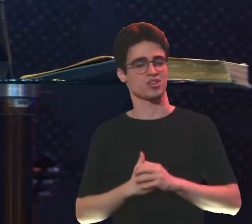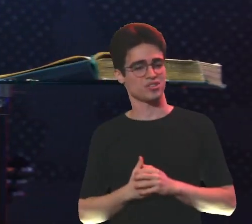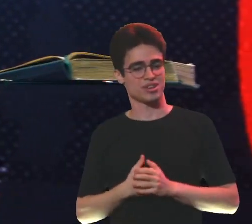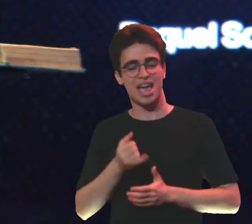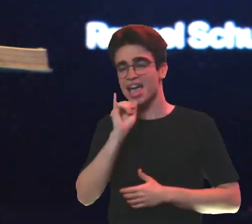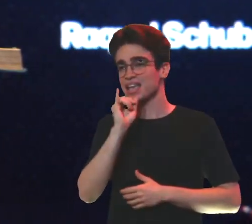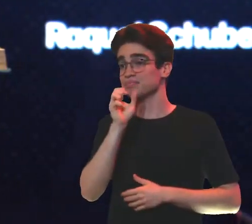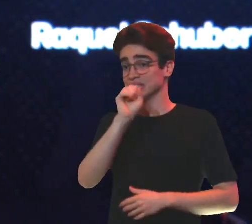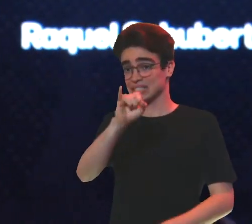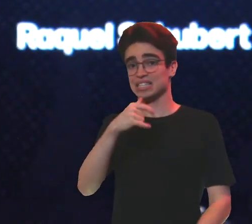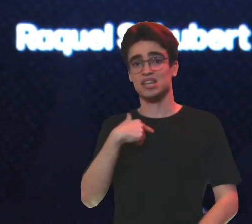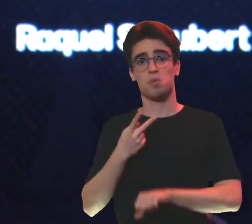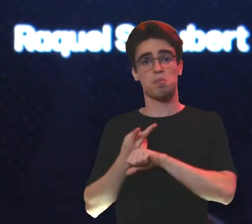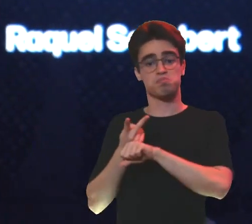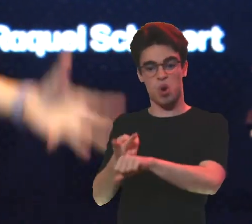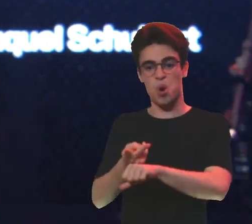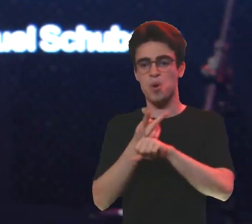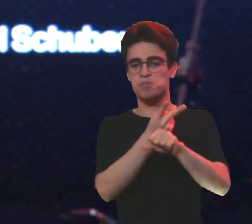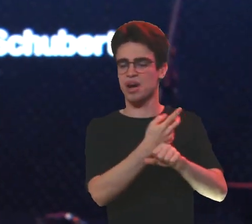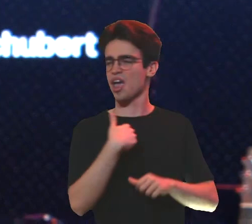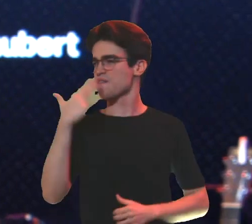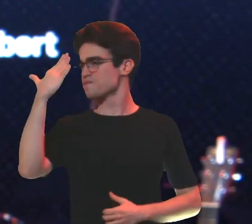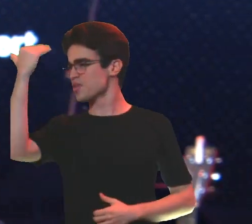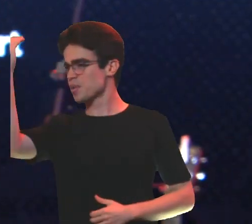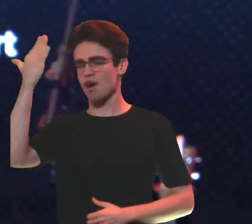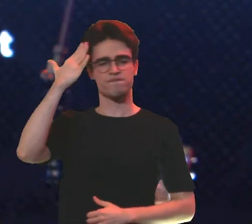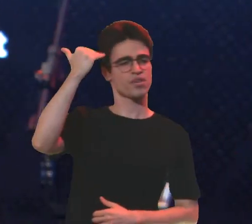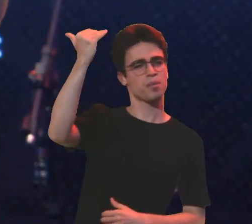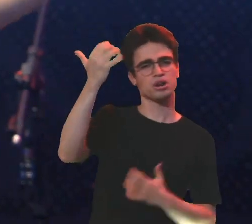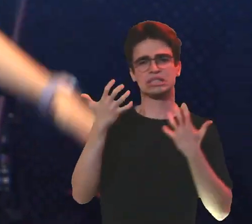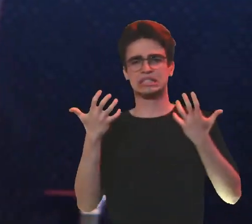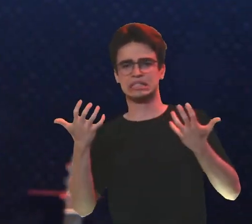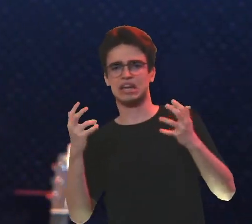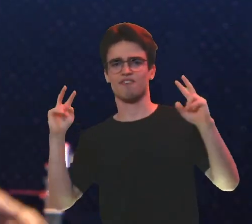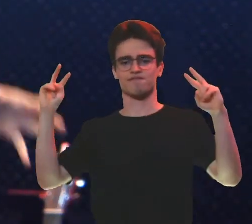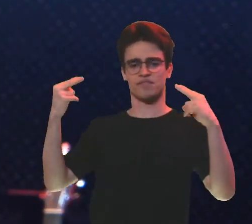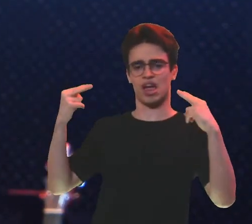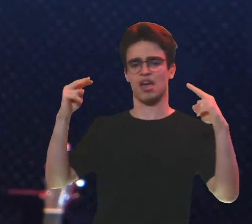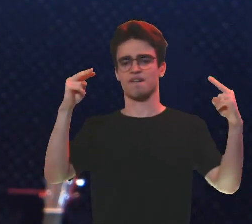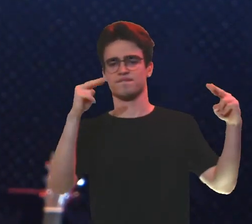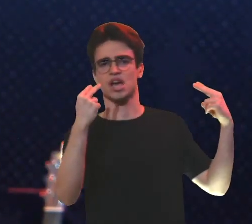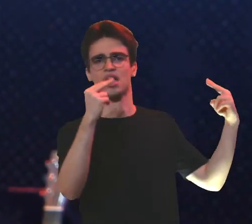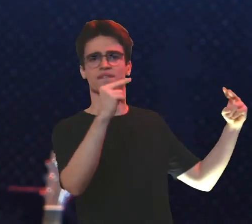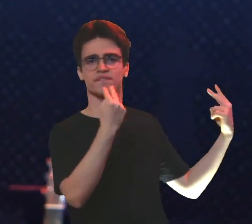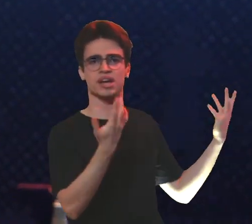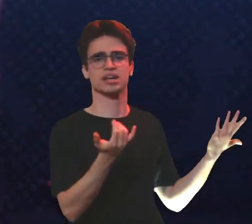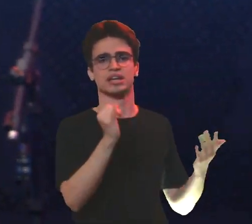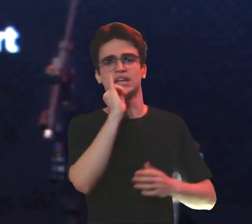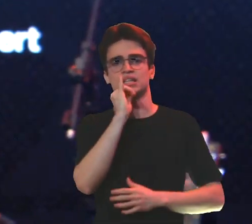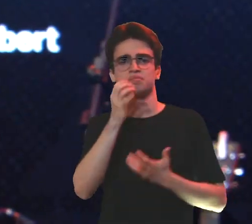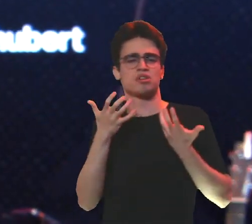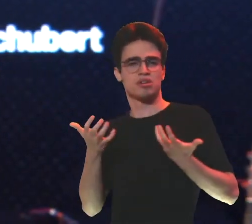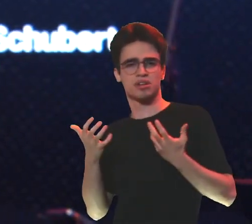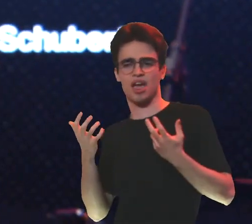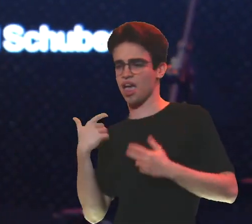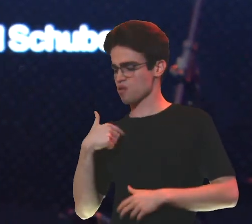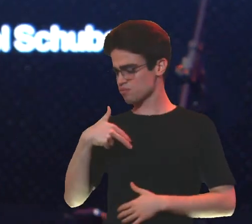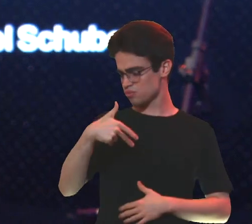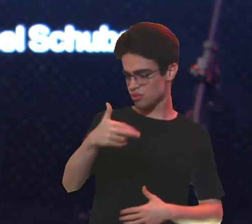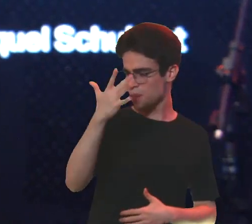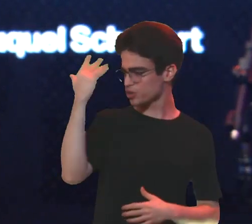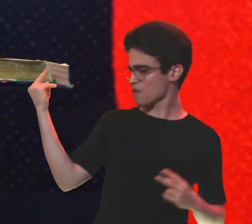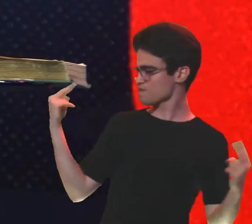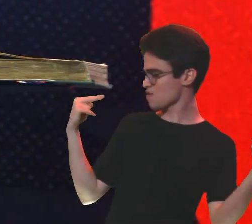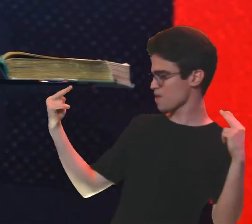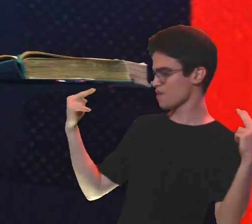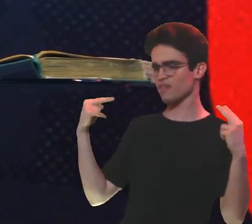está correndo atrás de você ser popular na tua escola, de você ser a pessoa que você vai passar e todo mundo vai saber quem você é,